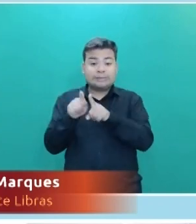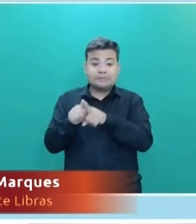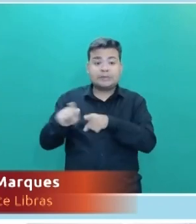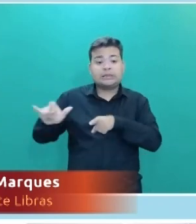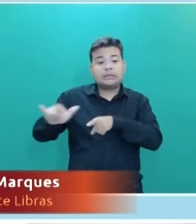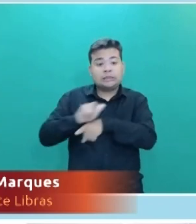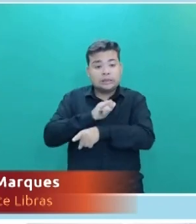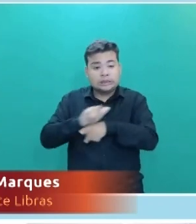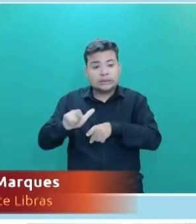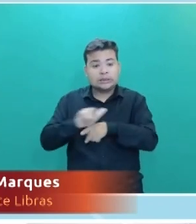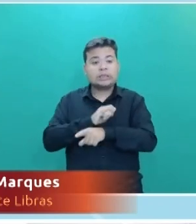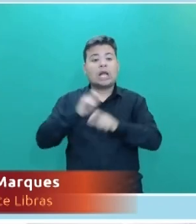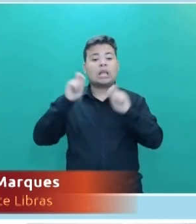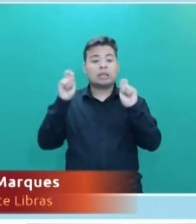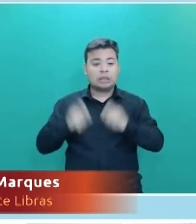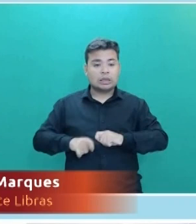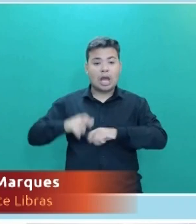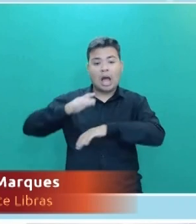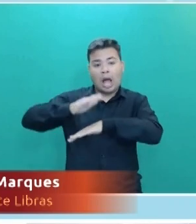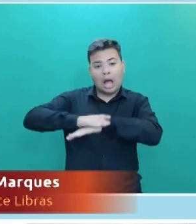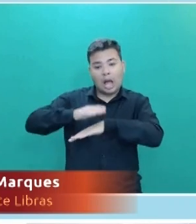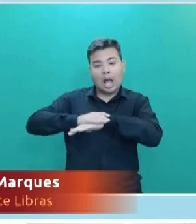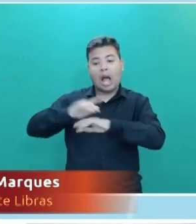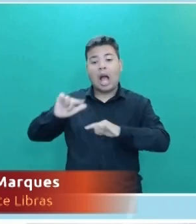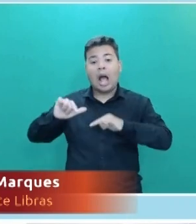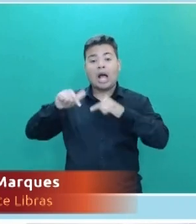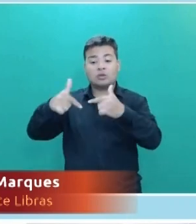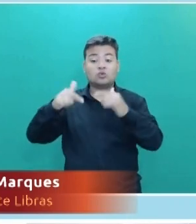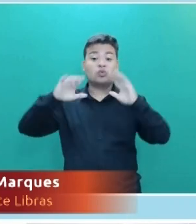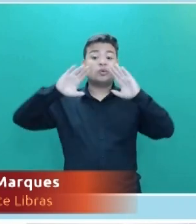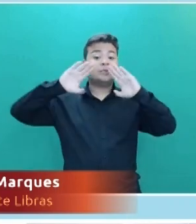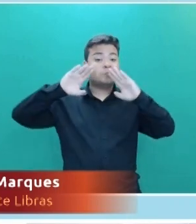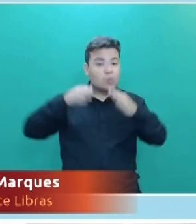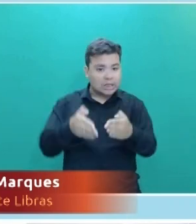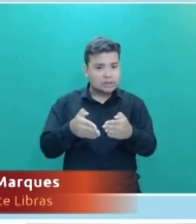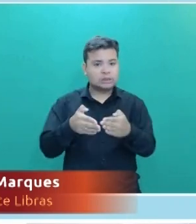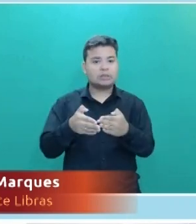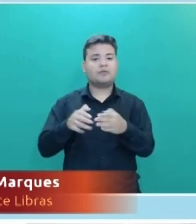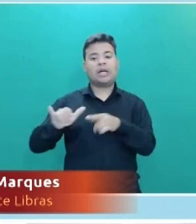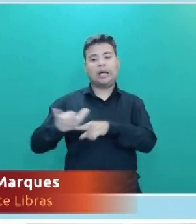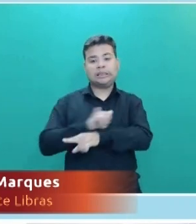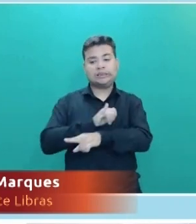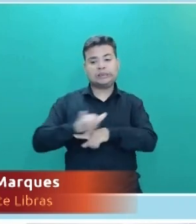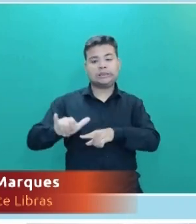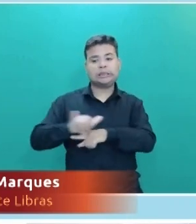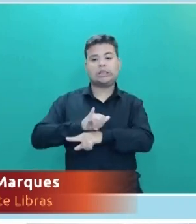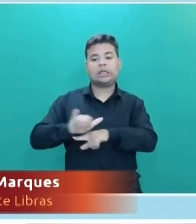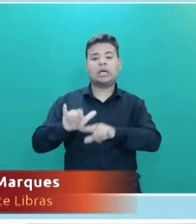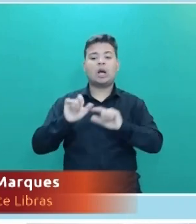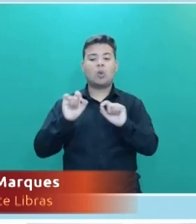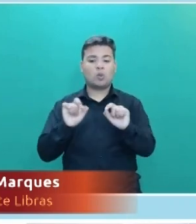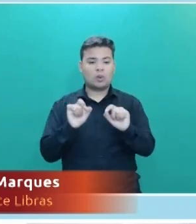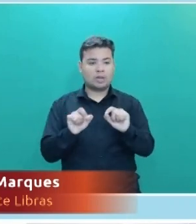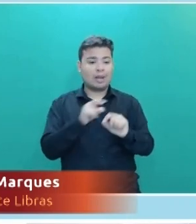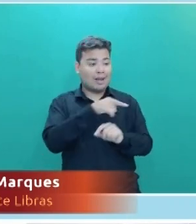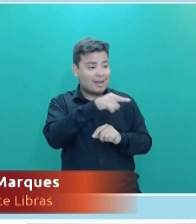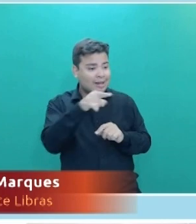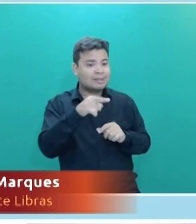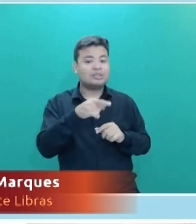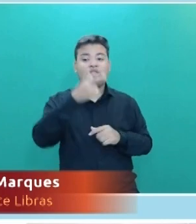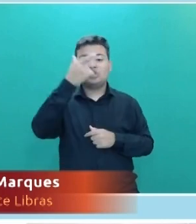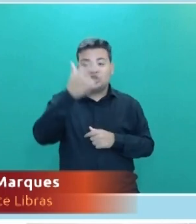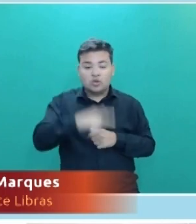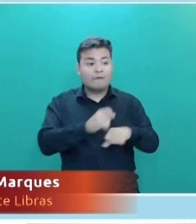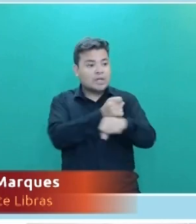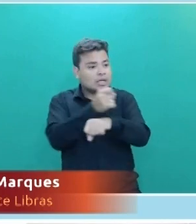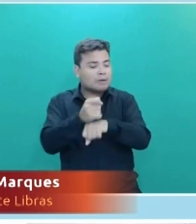focar com ações específicas medidas que vão bloquear a vontade de recomeçar por parte de...